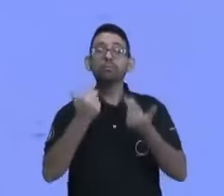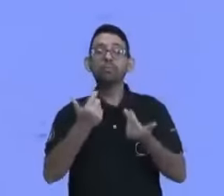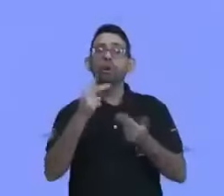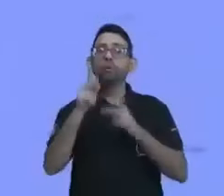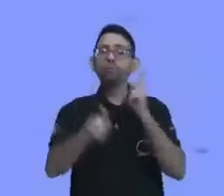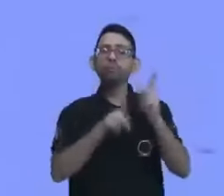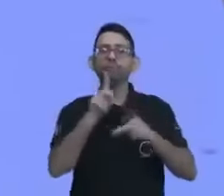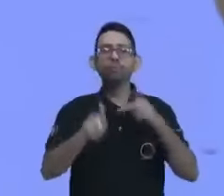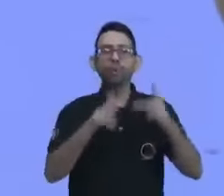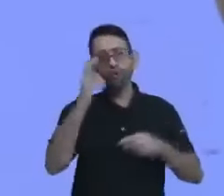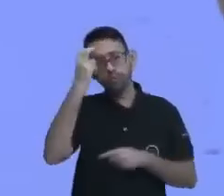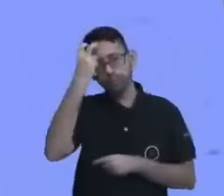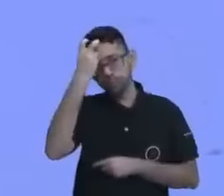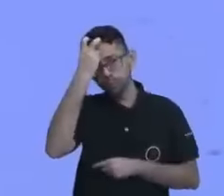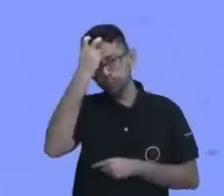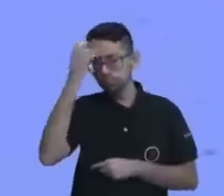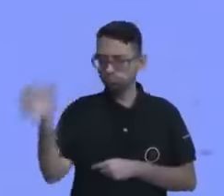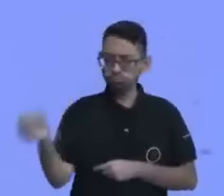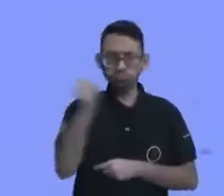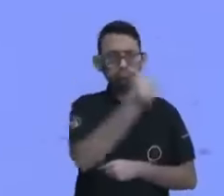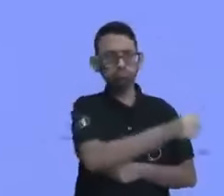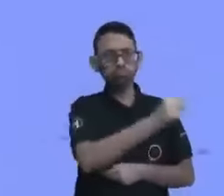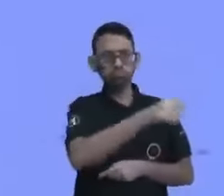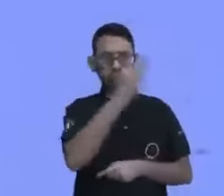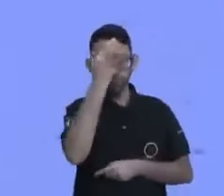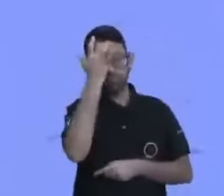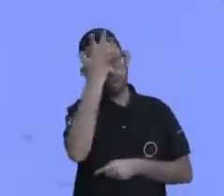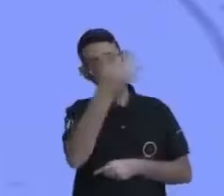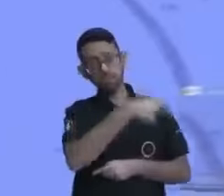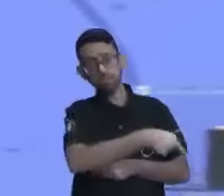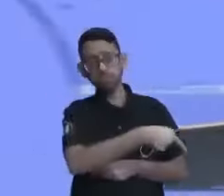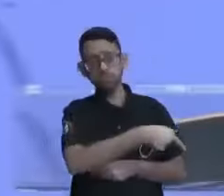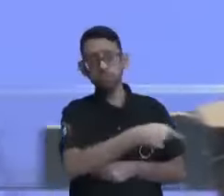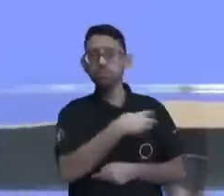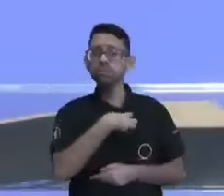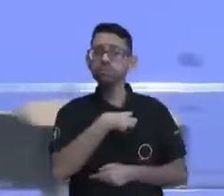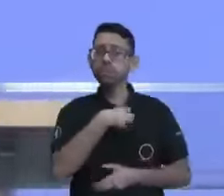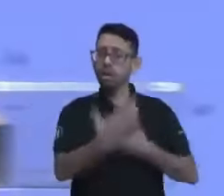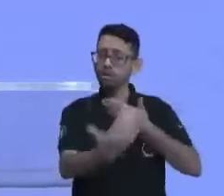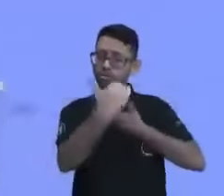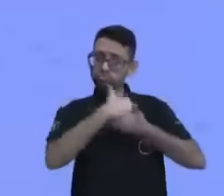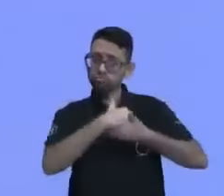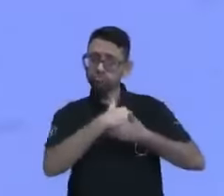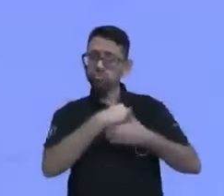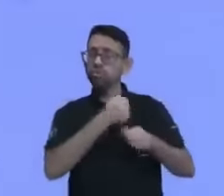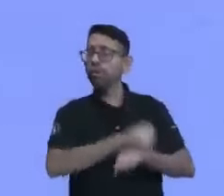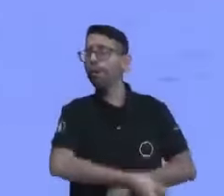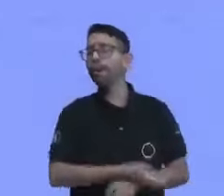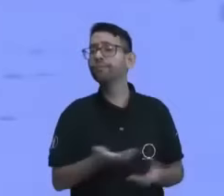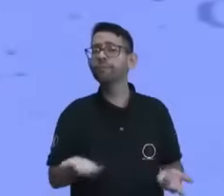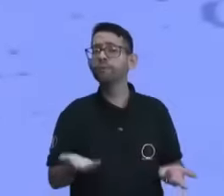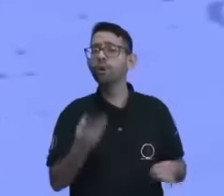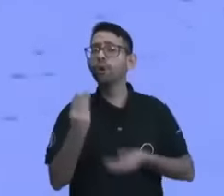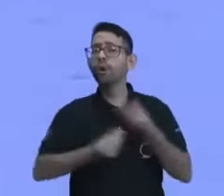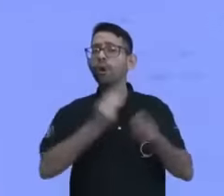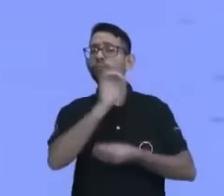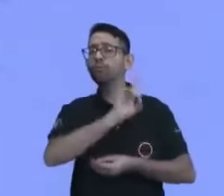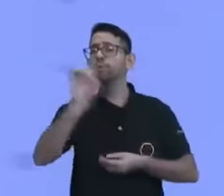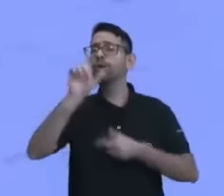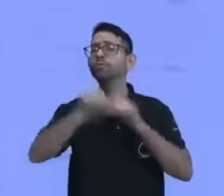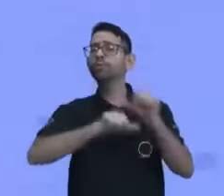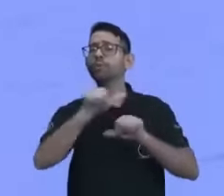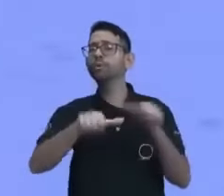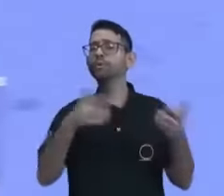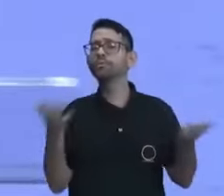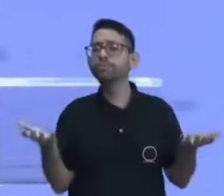tirar o Egito do Povo nem Deus por uma questão de mentalidade e A Grande Batalha